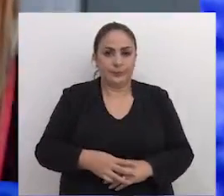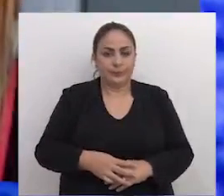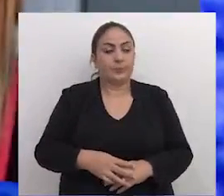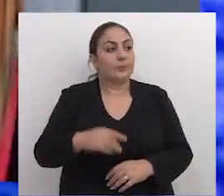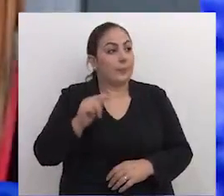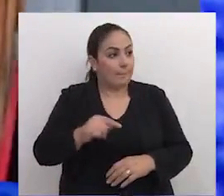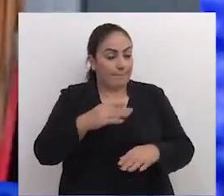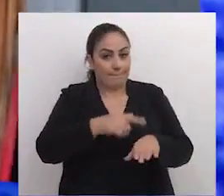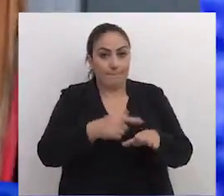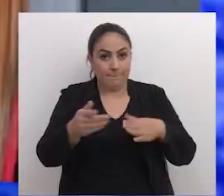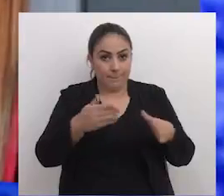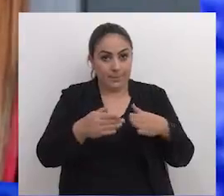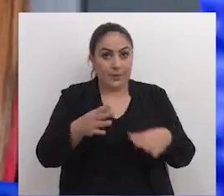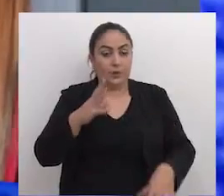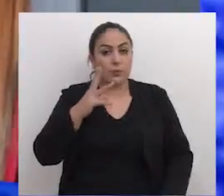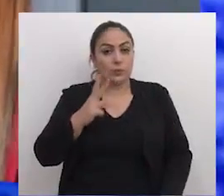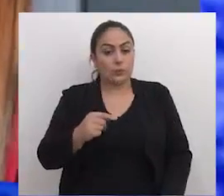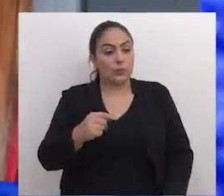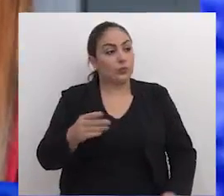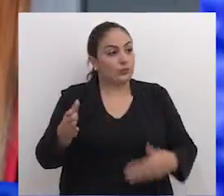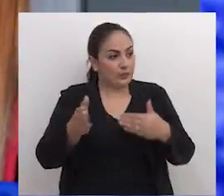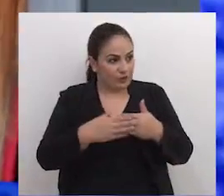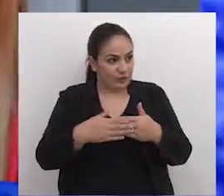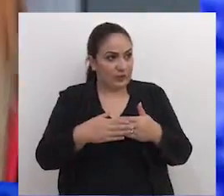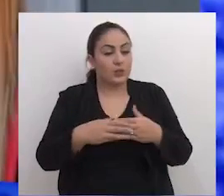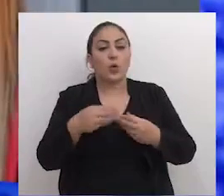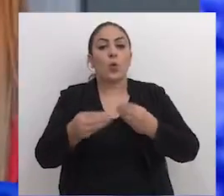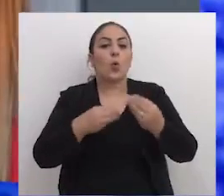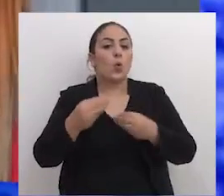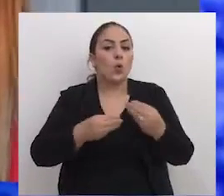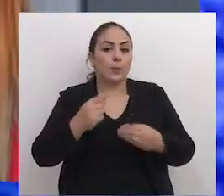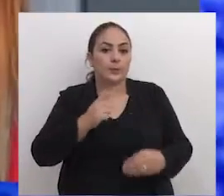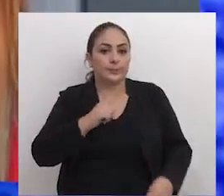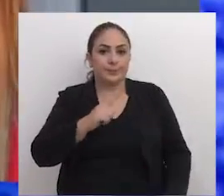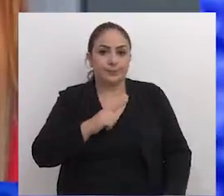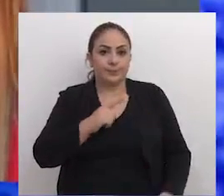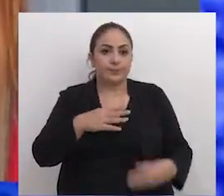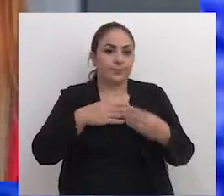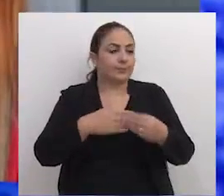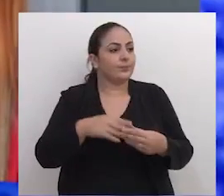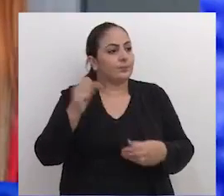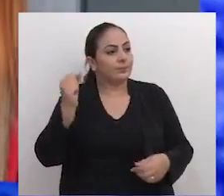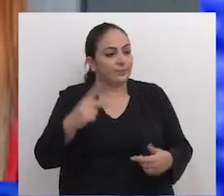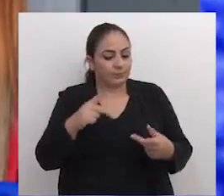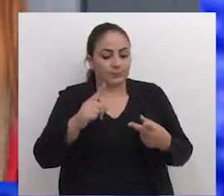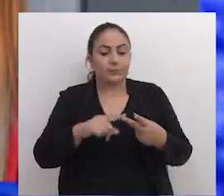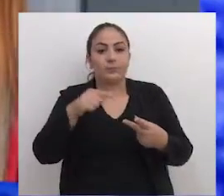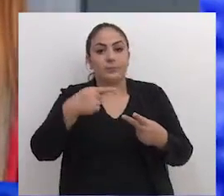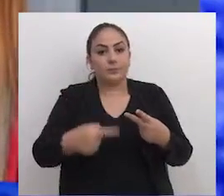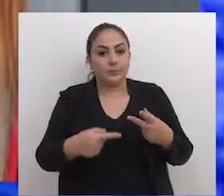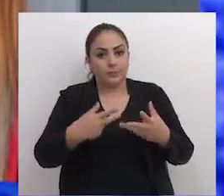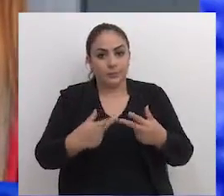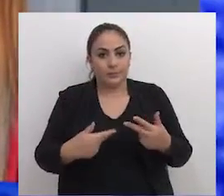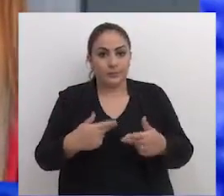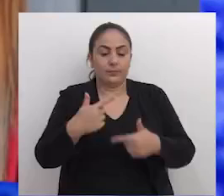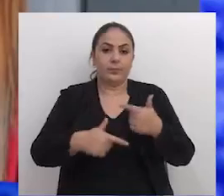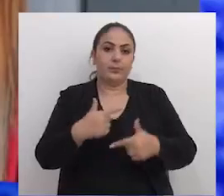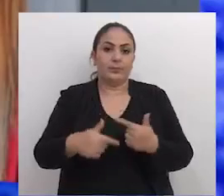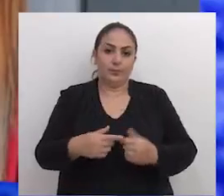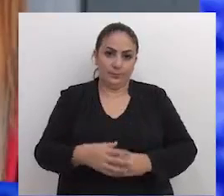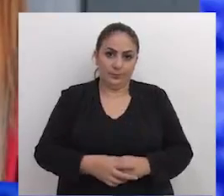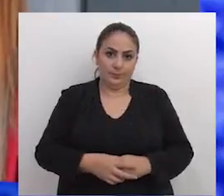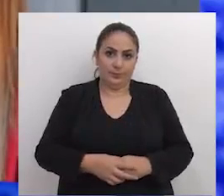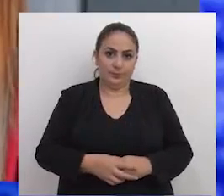Bom, nesse período, então, com as agências fechadas, como ficam os encaminhamentos de aposentadoria e outros benefícios do